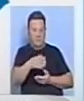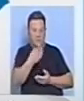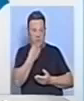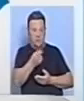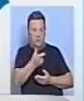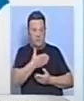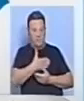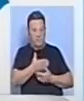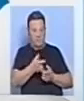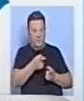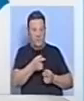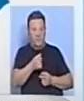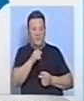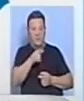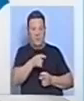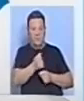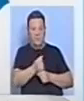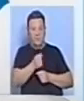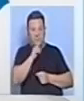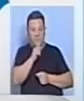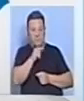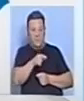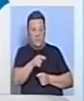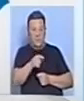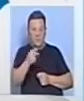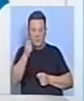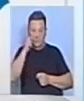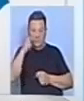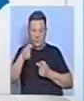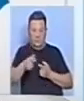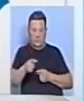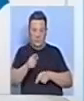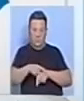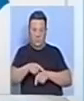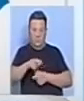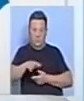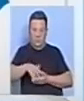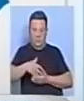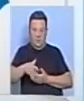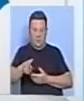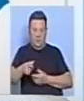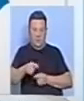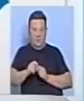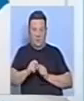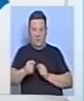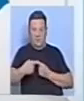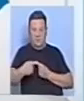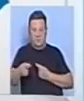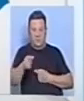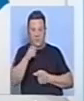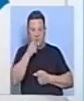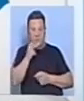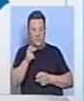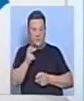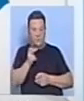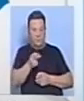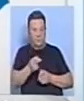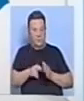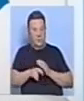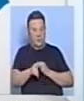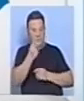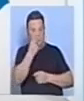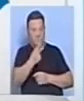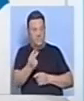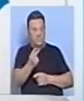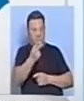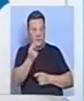jovens voluntários que vão permitir que os turistas, num horário ao longo da semana, possam visitar então esses dois